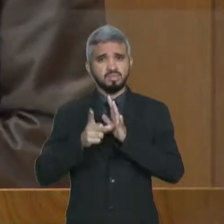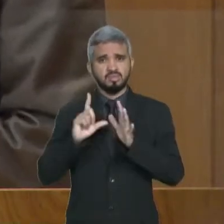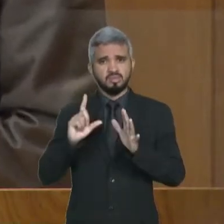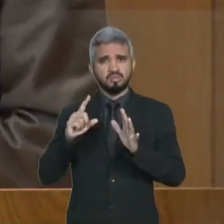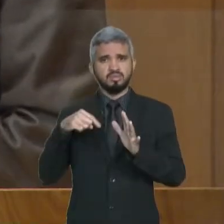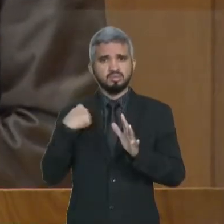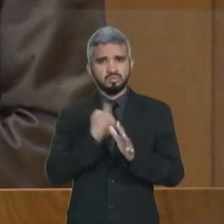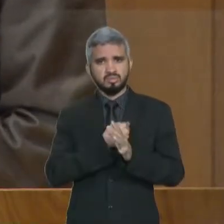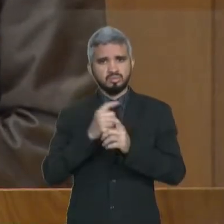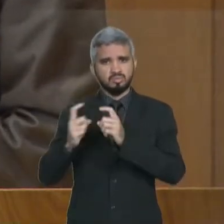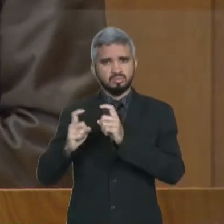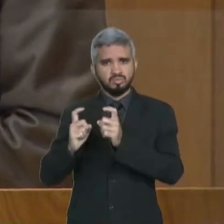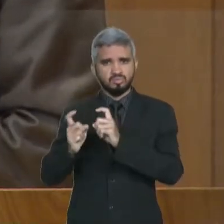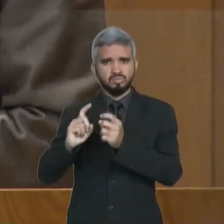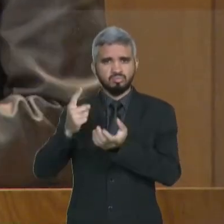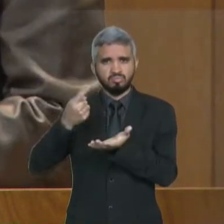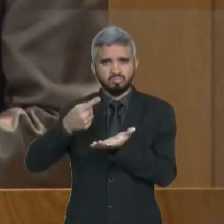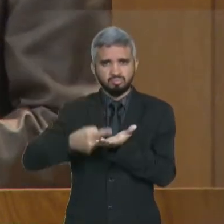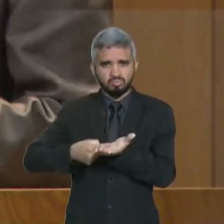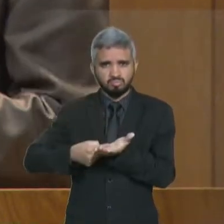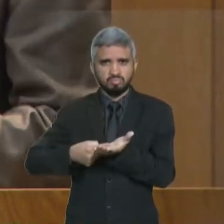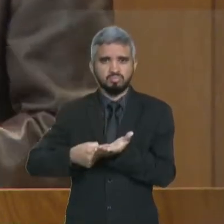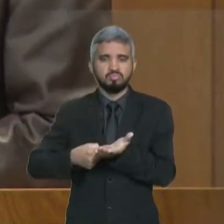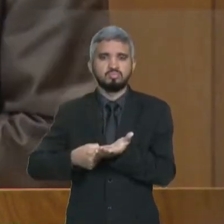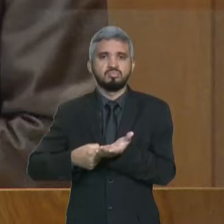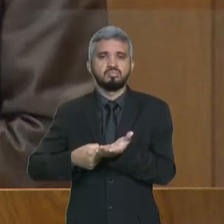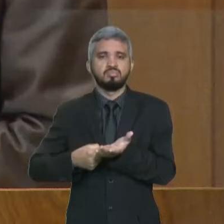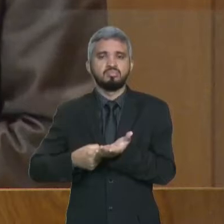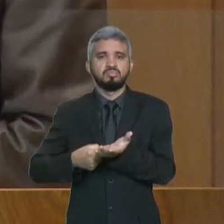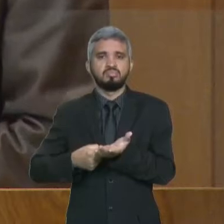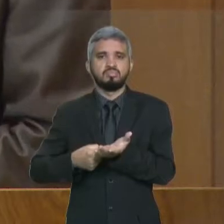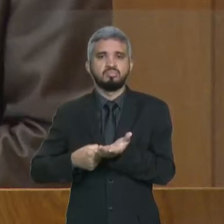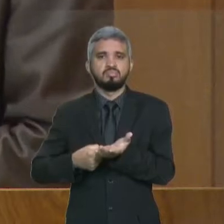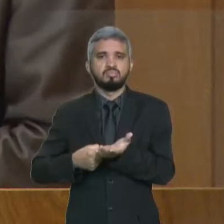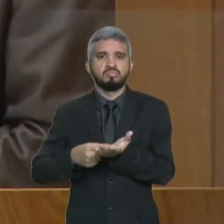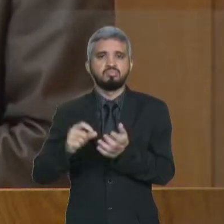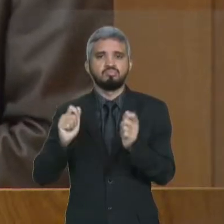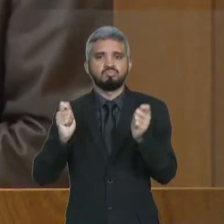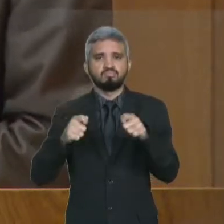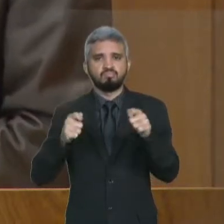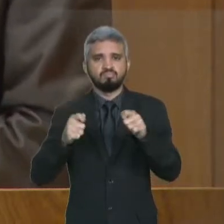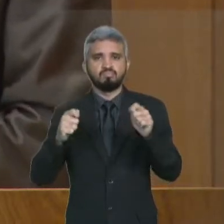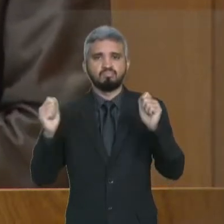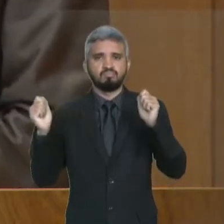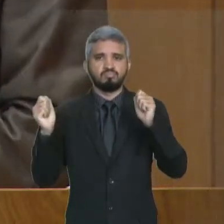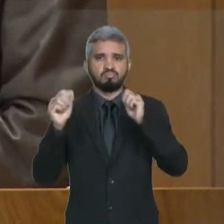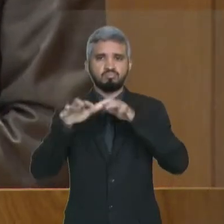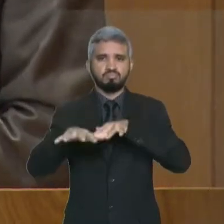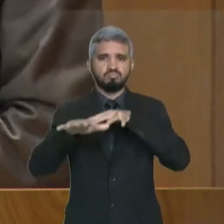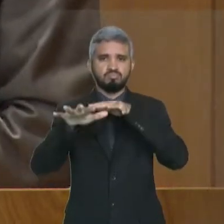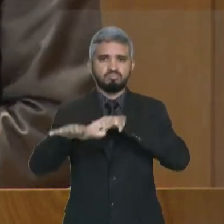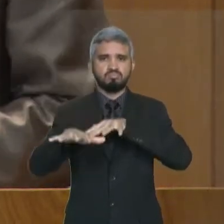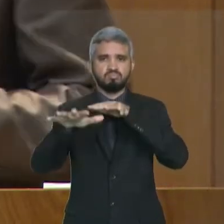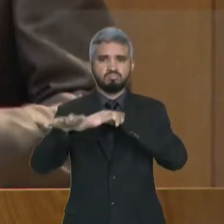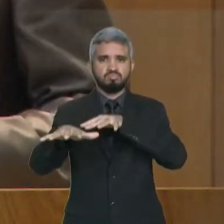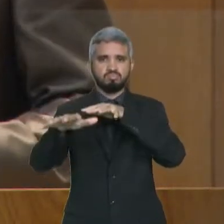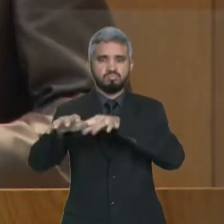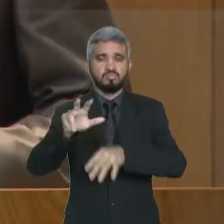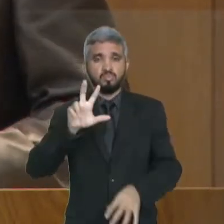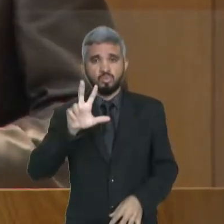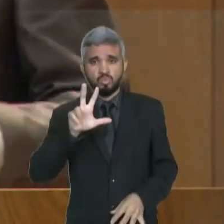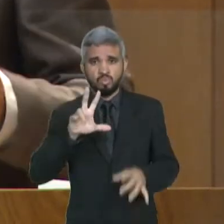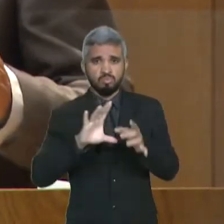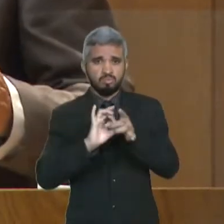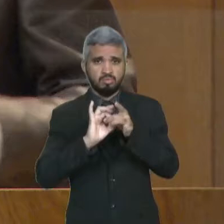e a participação EA efetivação da caravana Lula Livre Brasil livre em